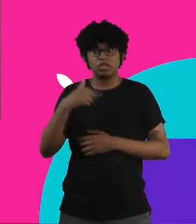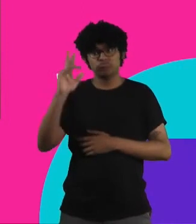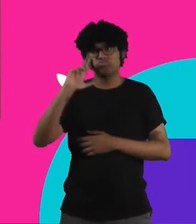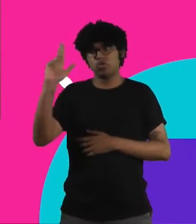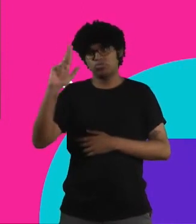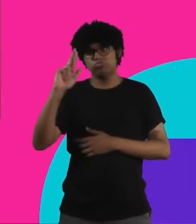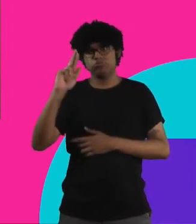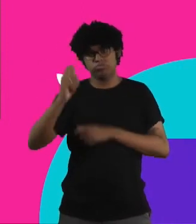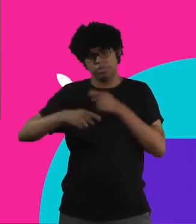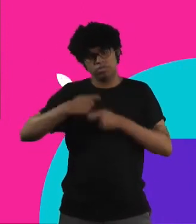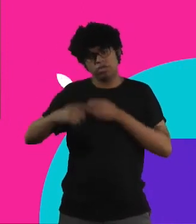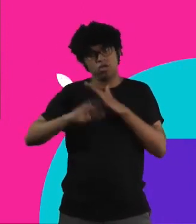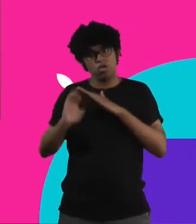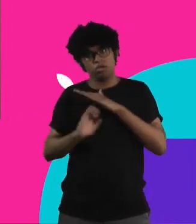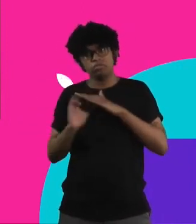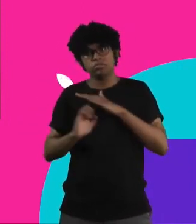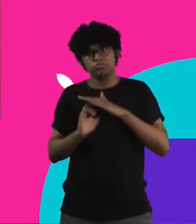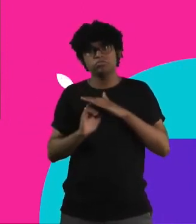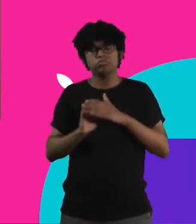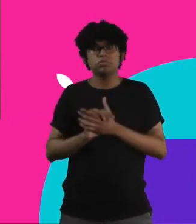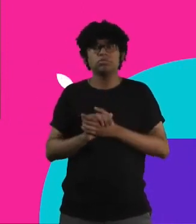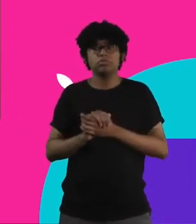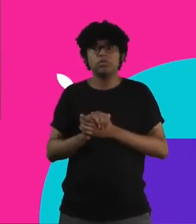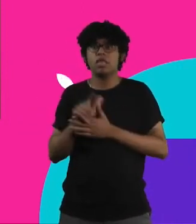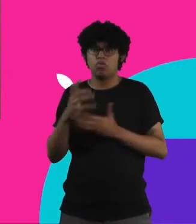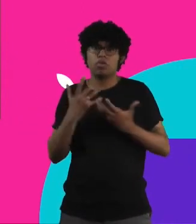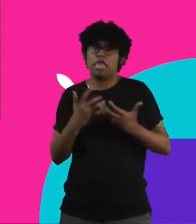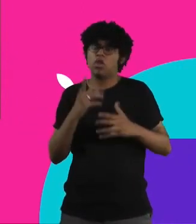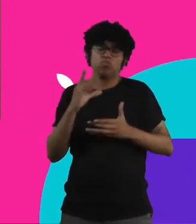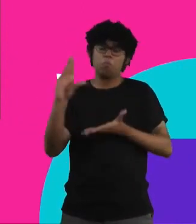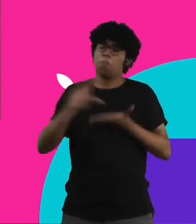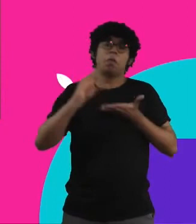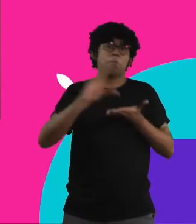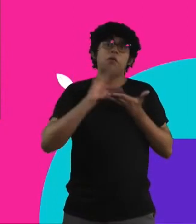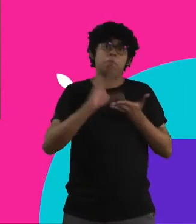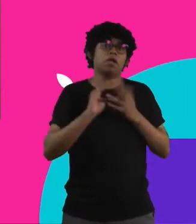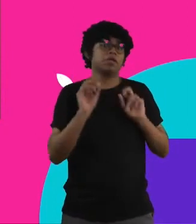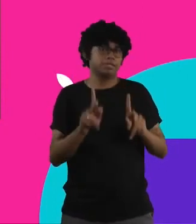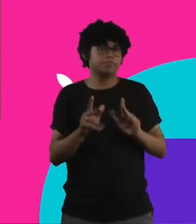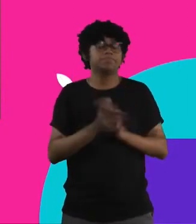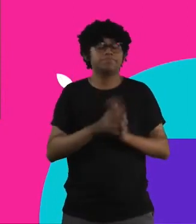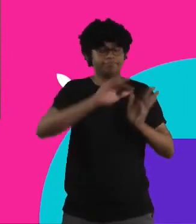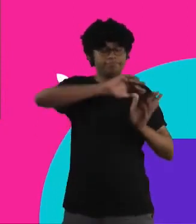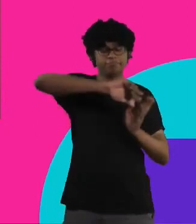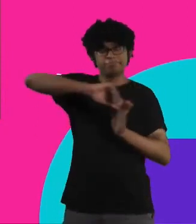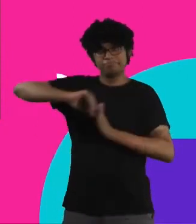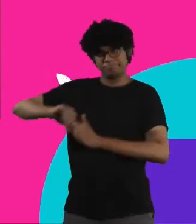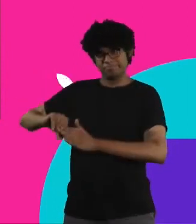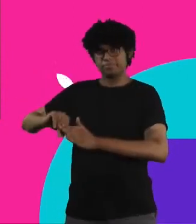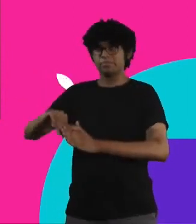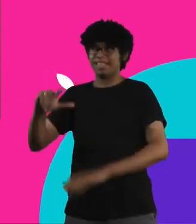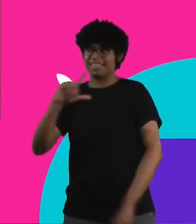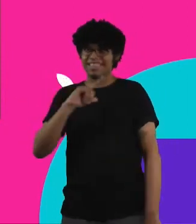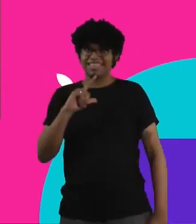negócio, pensando numa economia liberal, cujo qual eu quero maximizar meu lucro. Ponto. Aí agora vem o seguinte. Aí vem aquele outro ponto